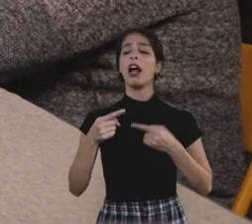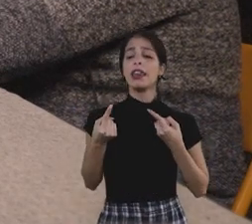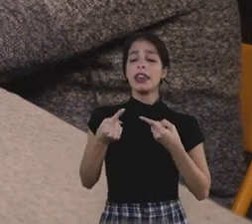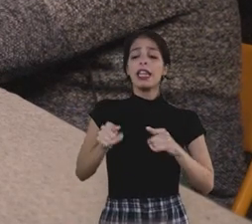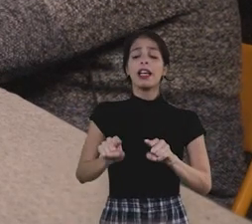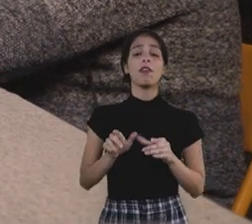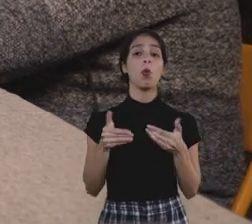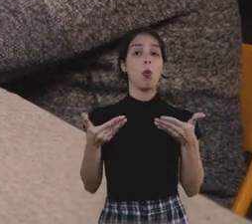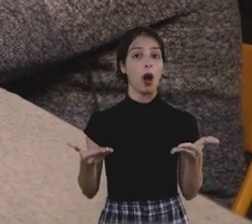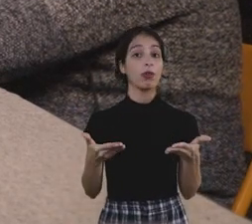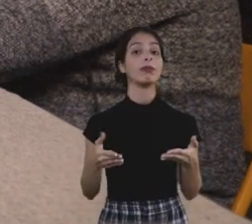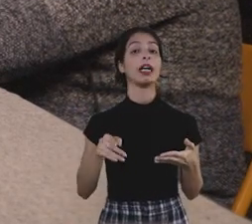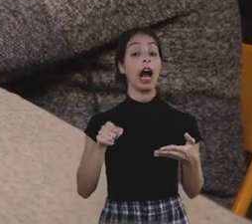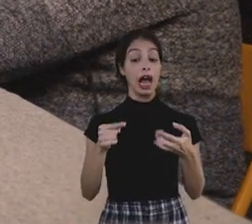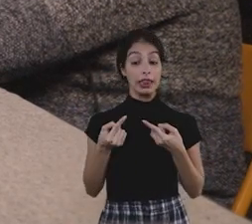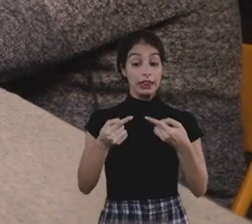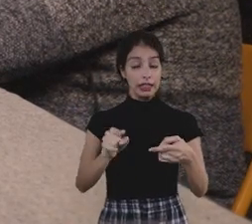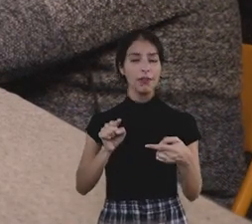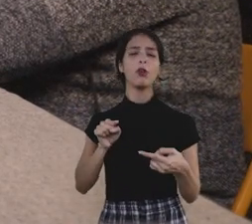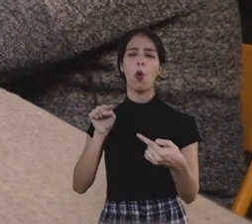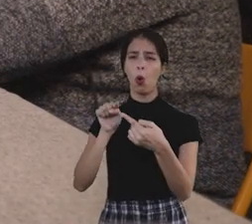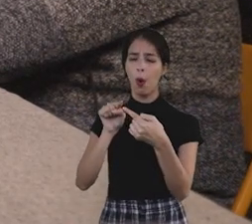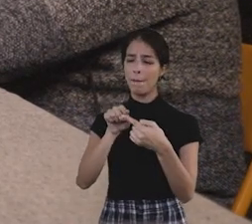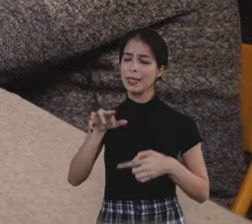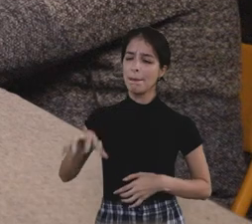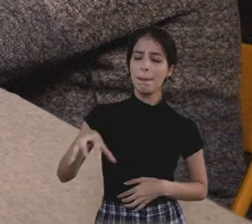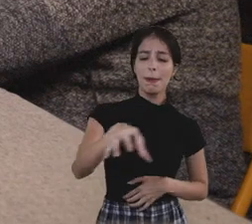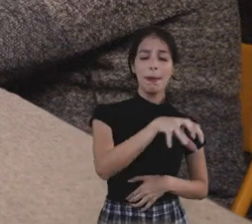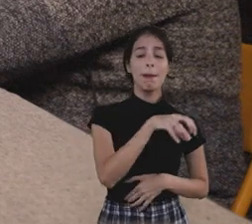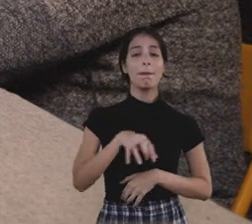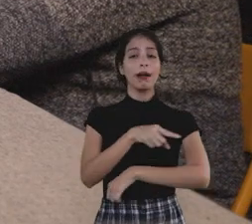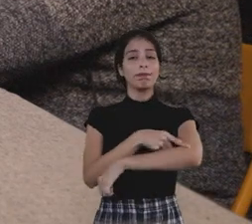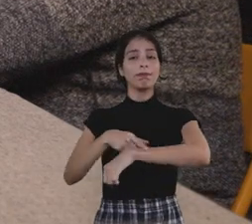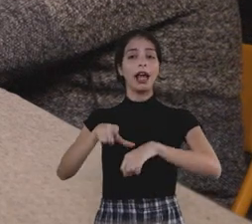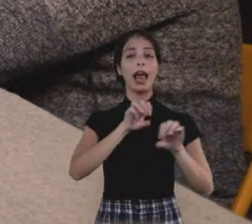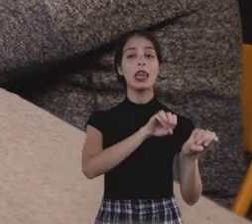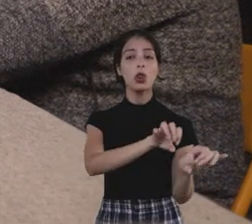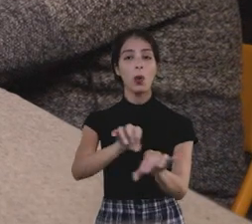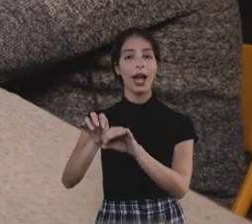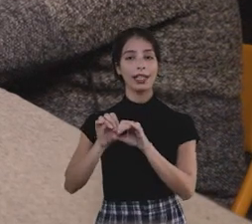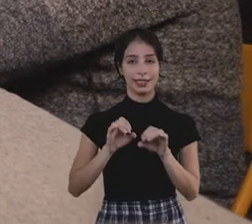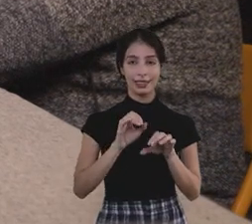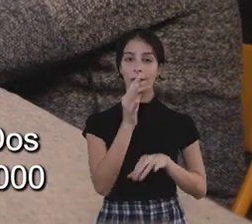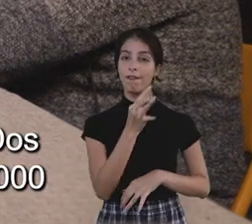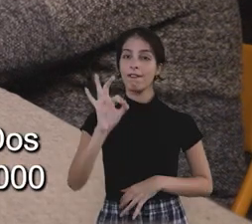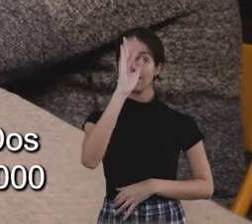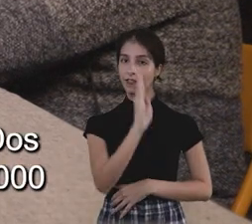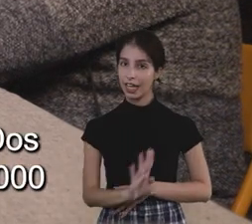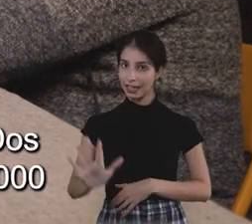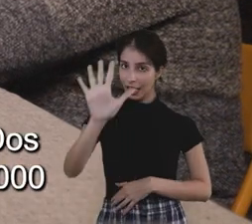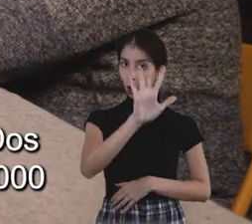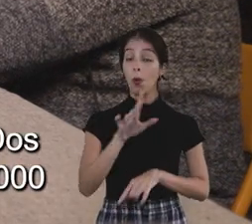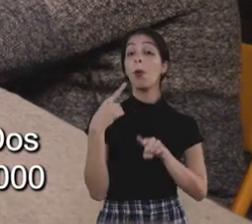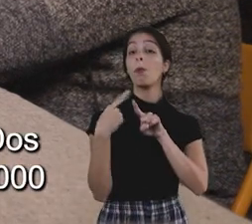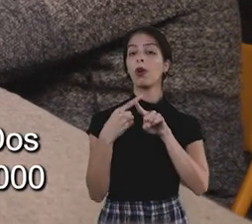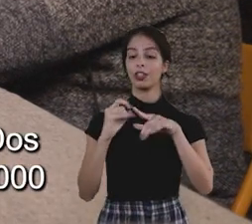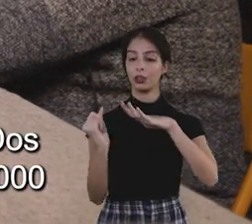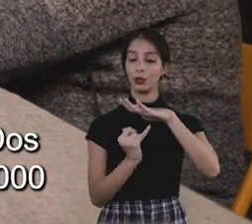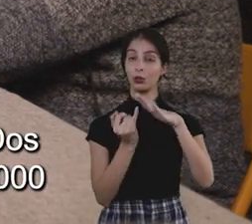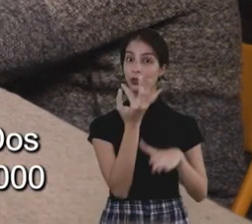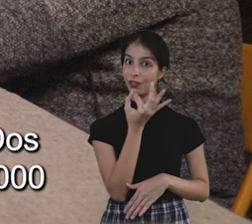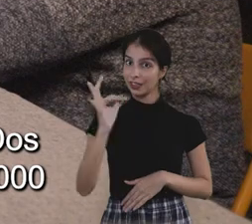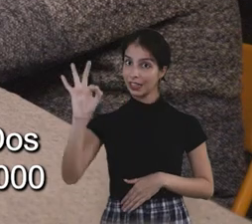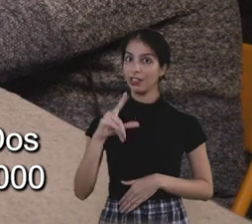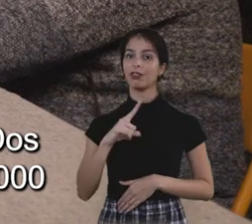as instituições de educação na atualidade o Instituto Federal do Espírito Santo se faz presente em todas